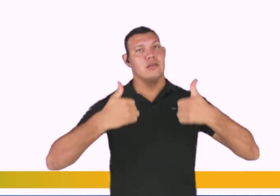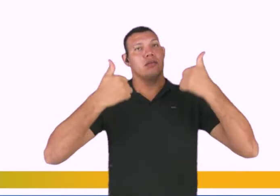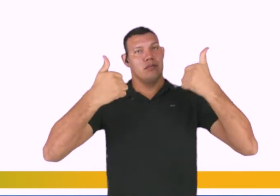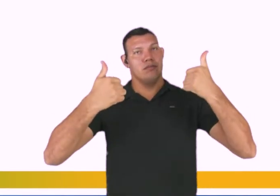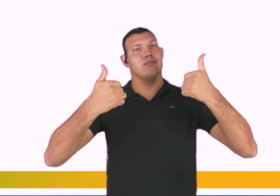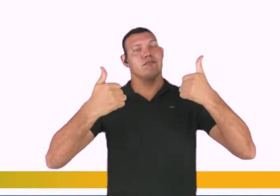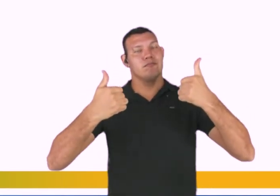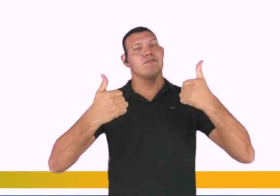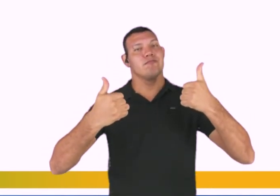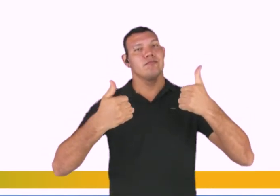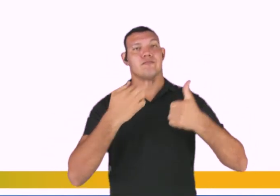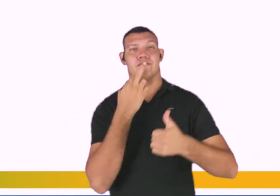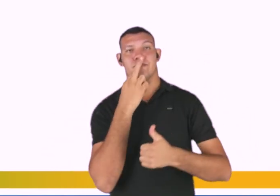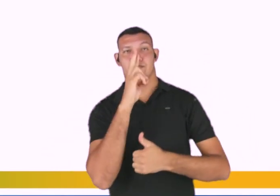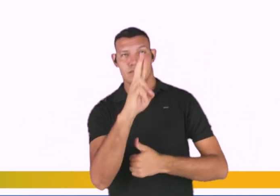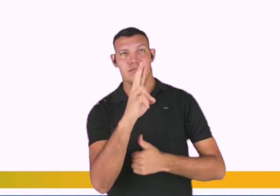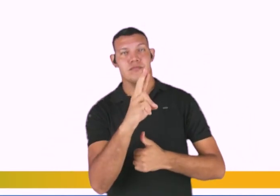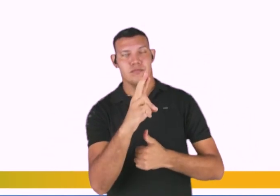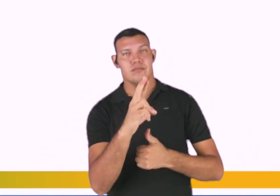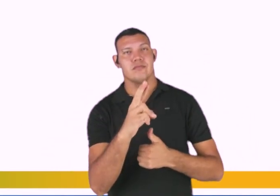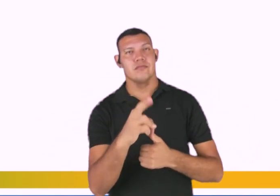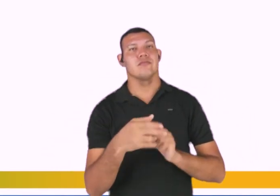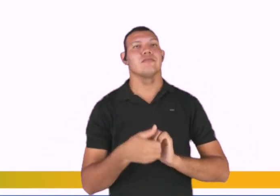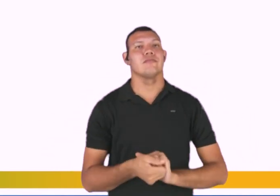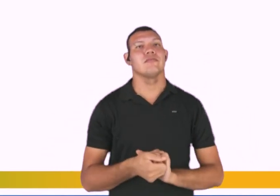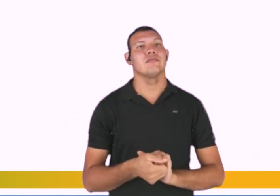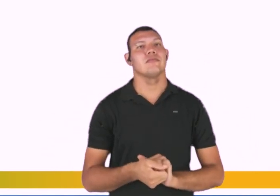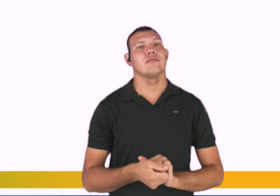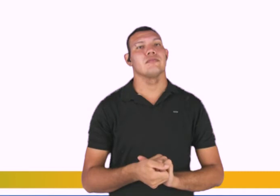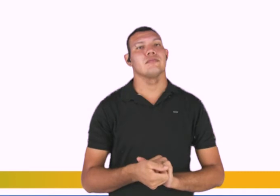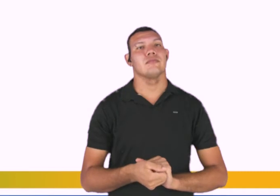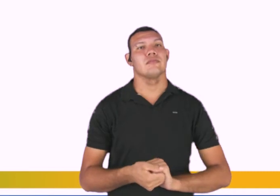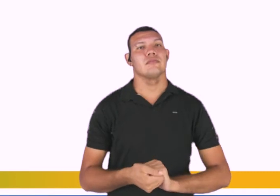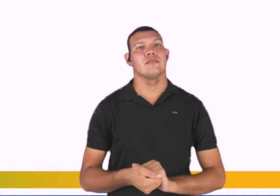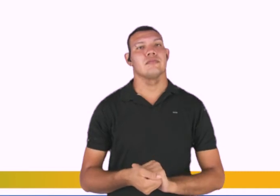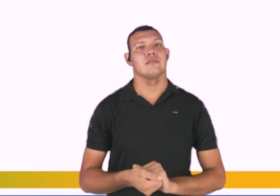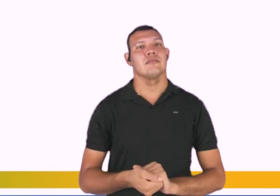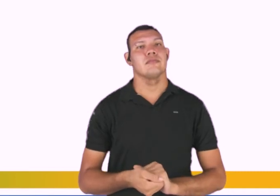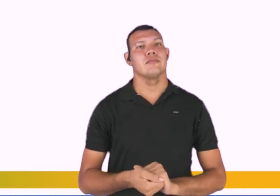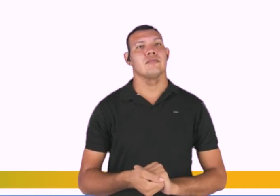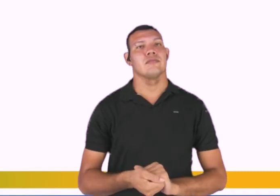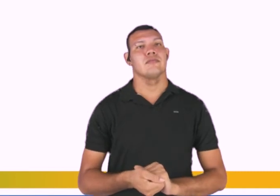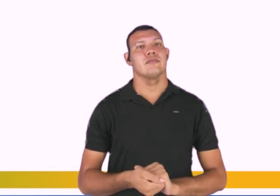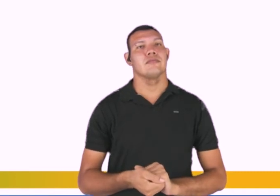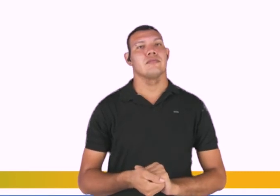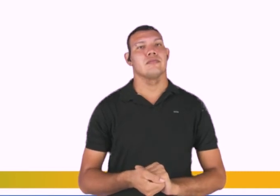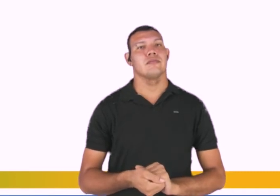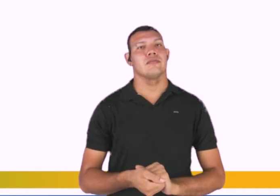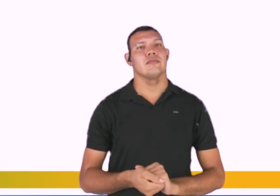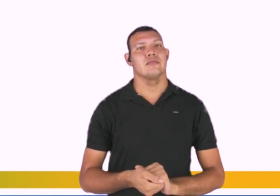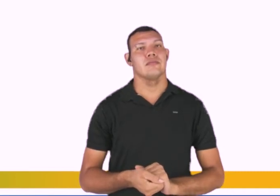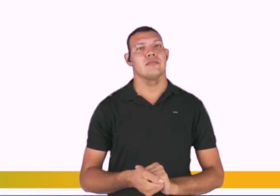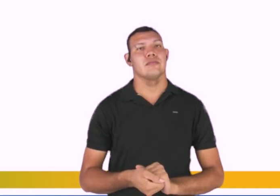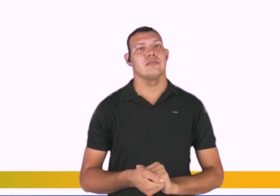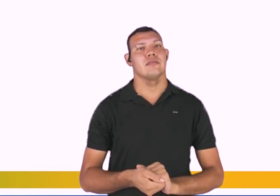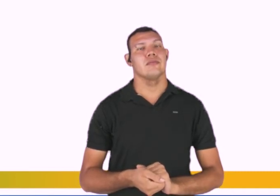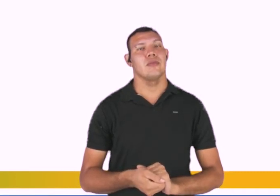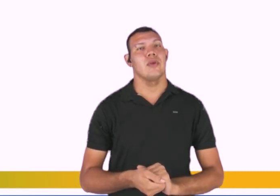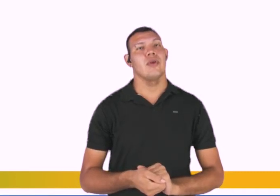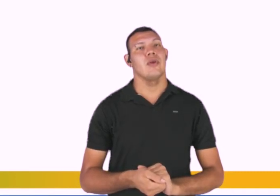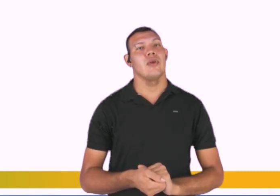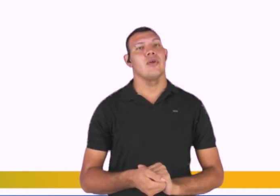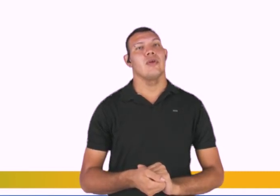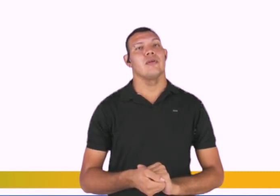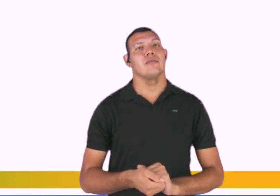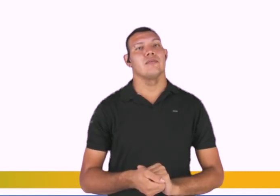devemos desenvolver para encontrar o valor da variável. E aí, nós trabalhando os termos semelhantes aí